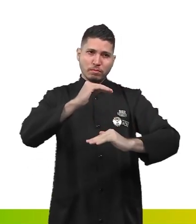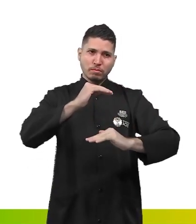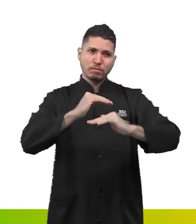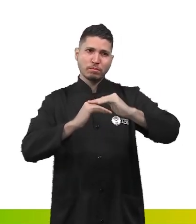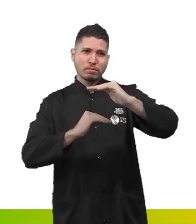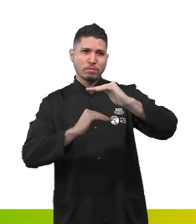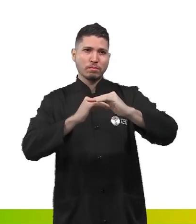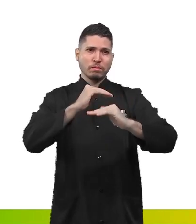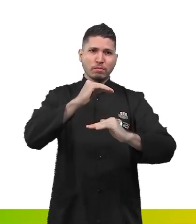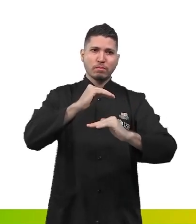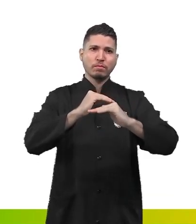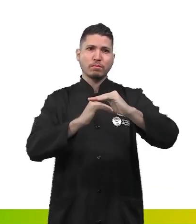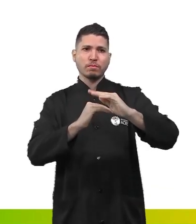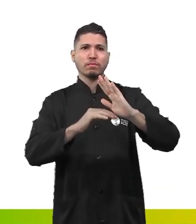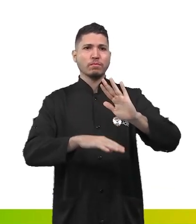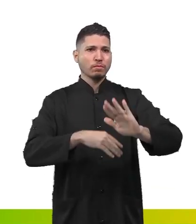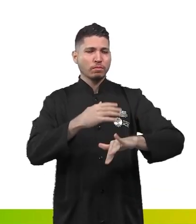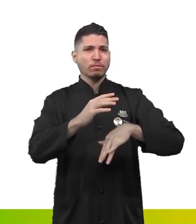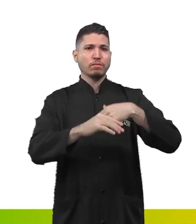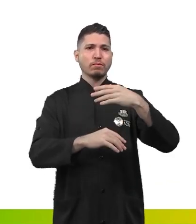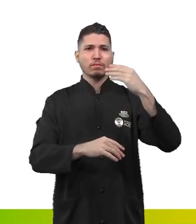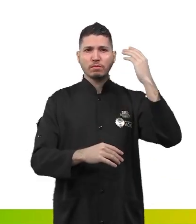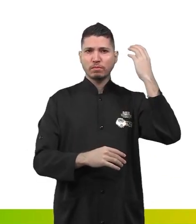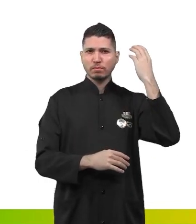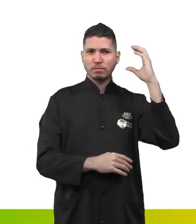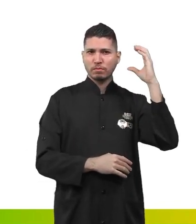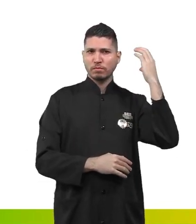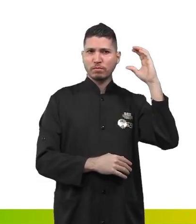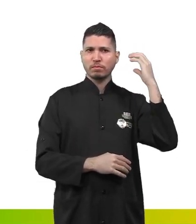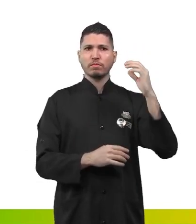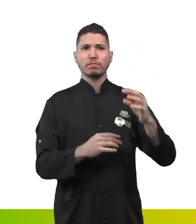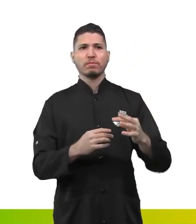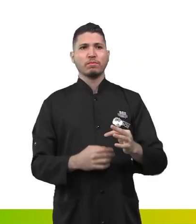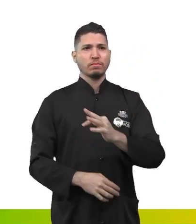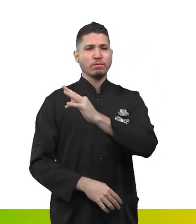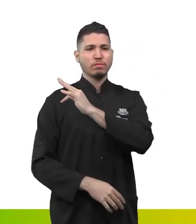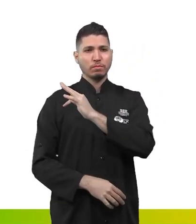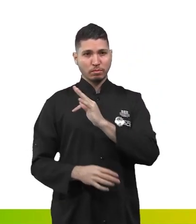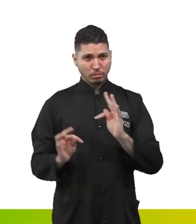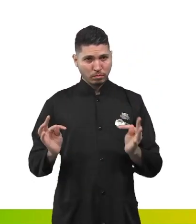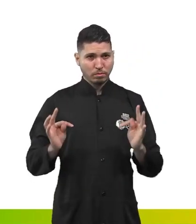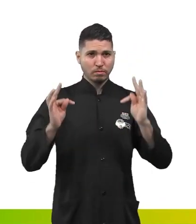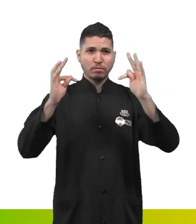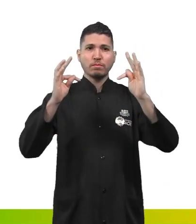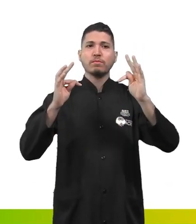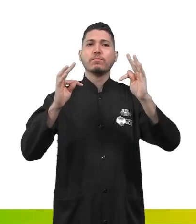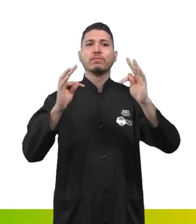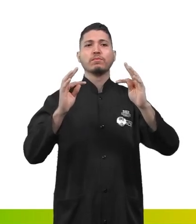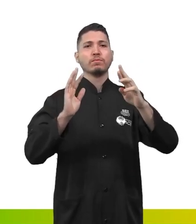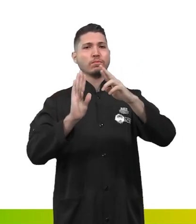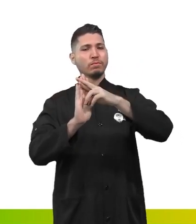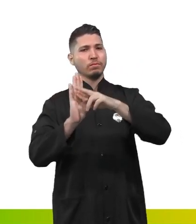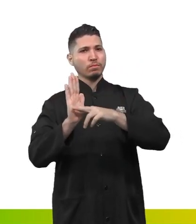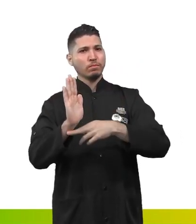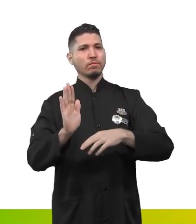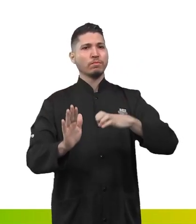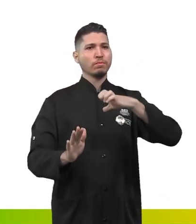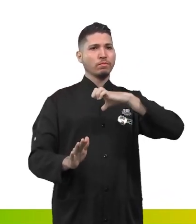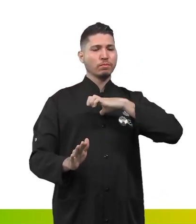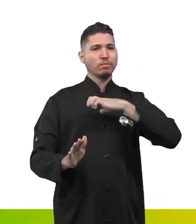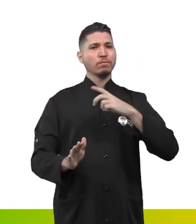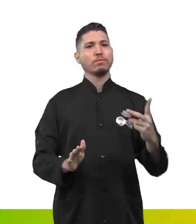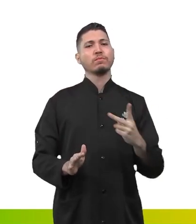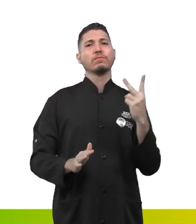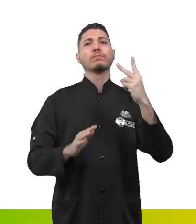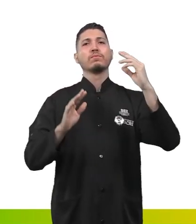ajudando a orientar decisões complexas de maneira responsável, respeitosa à dignidade da vida nas